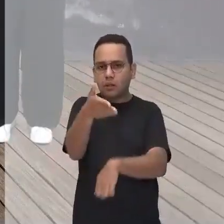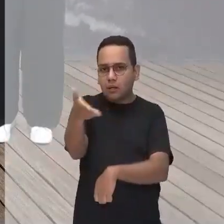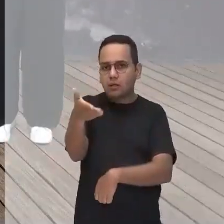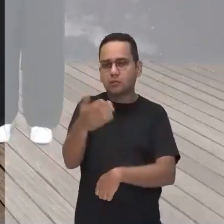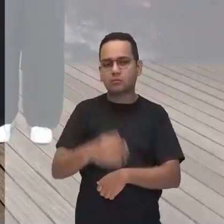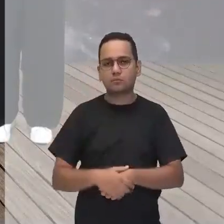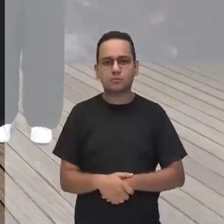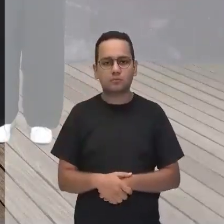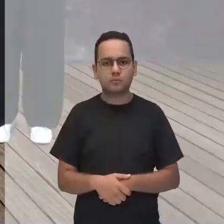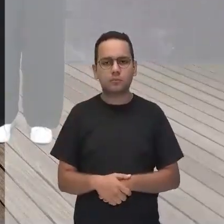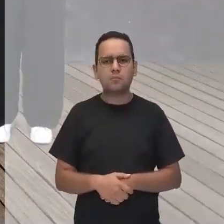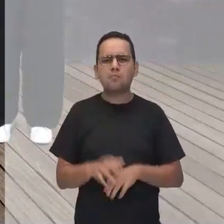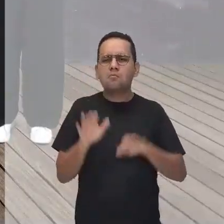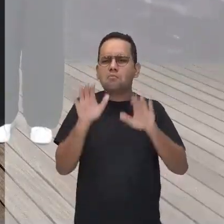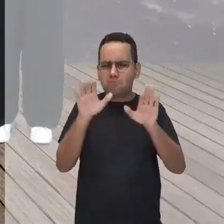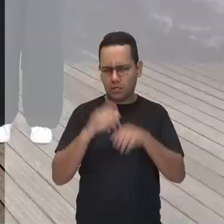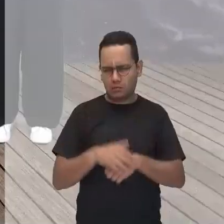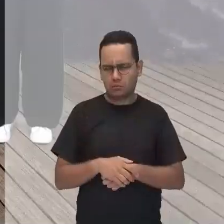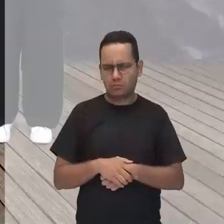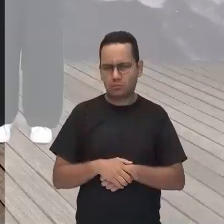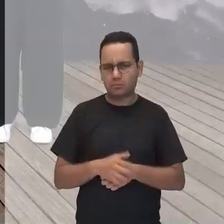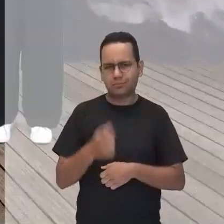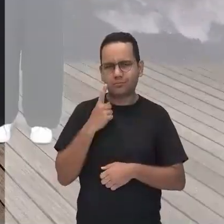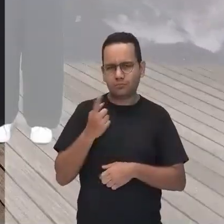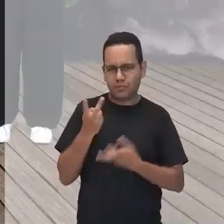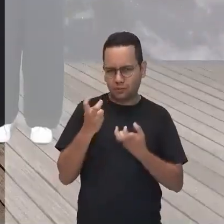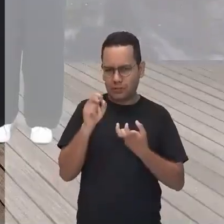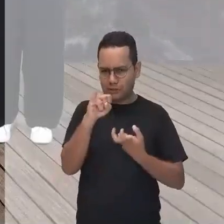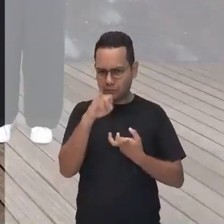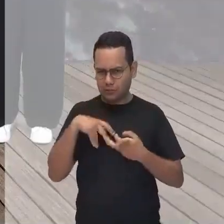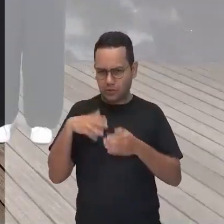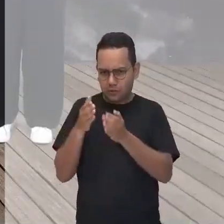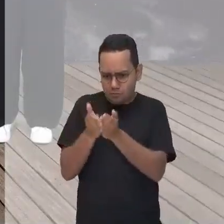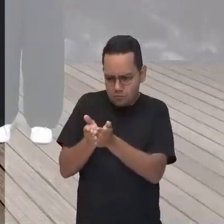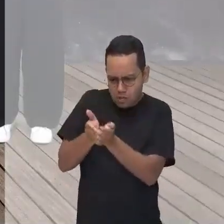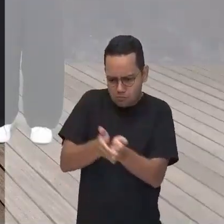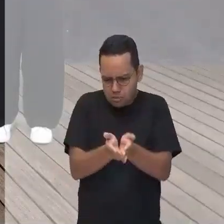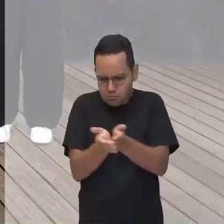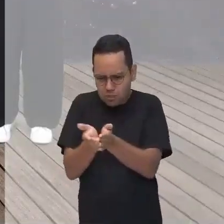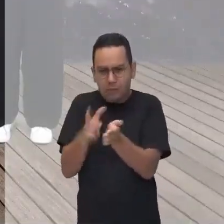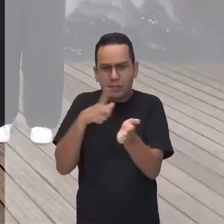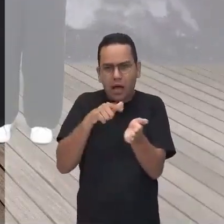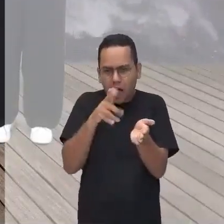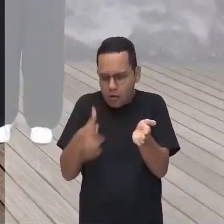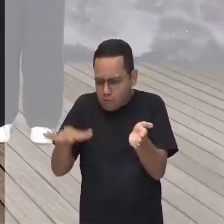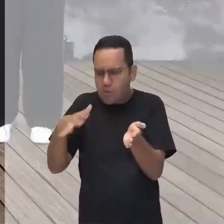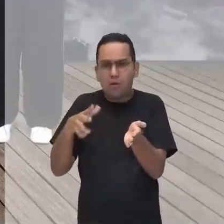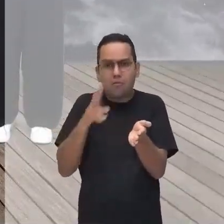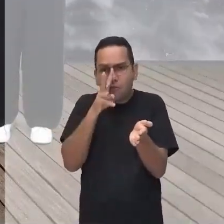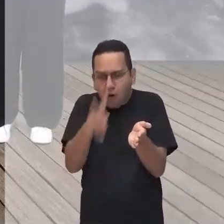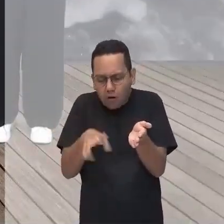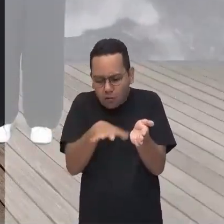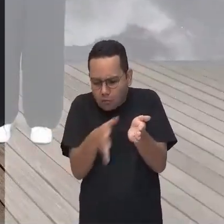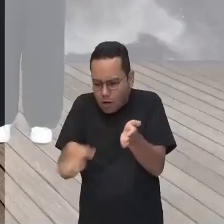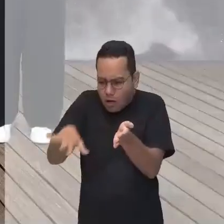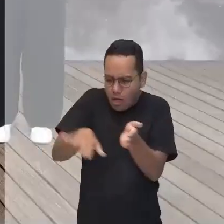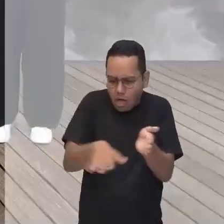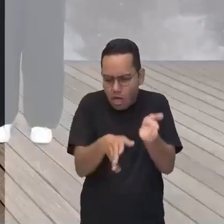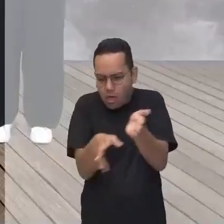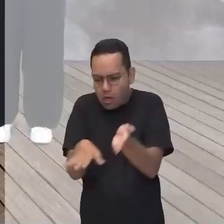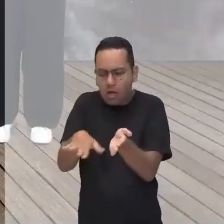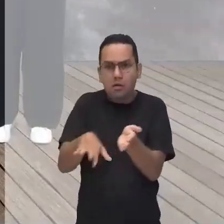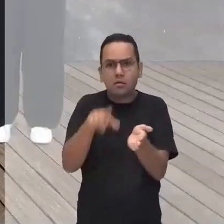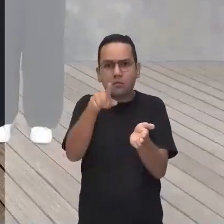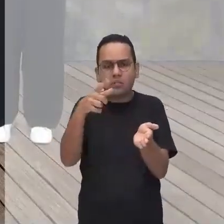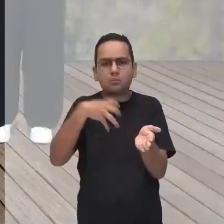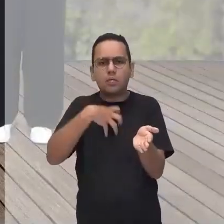as emoções, será que vão surgindo quando você está descendo a corredeira, né? Transpondo ali os obstáculos que